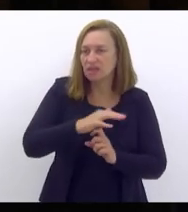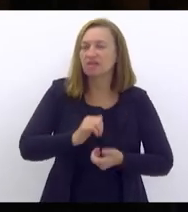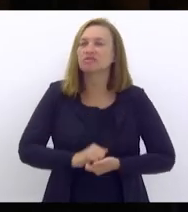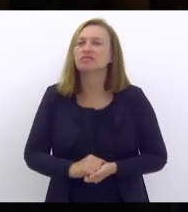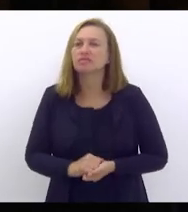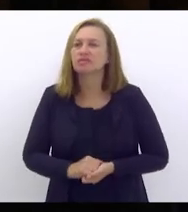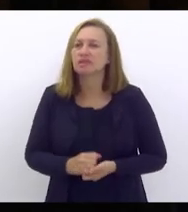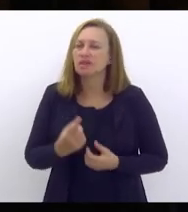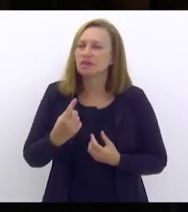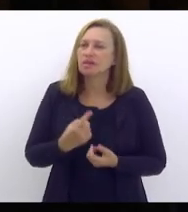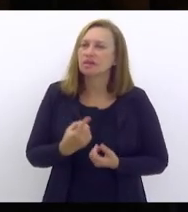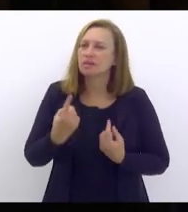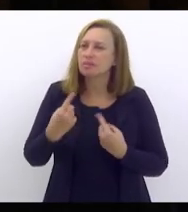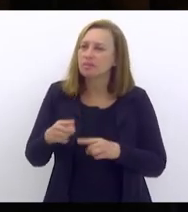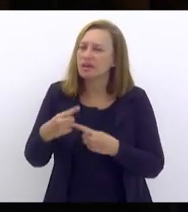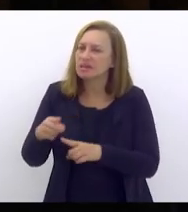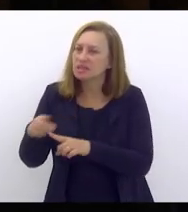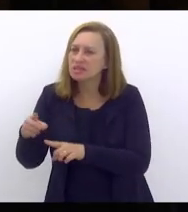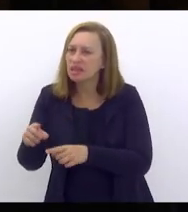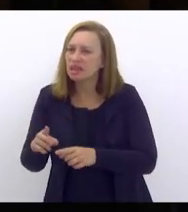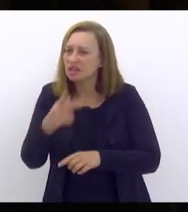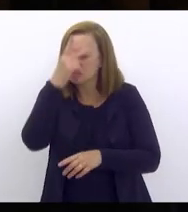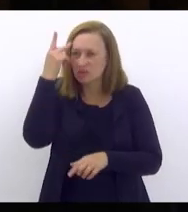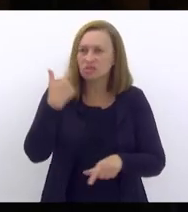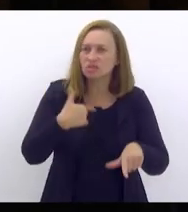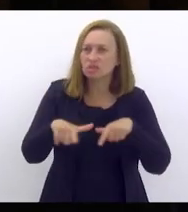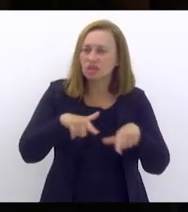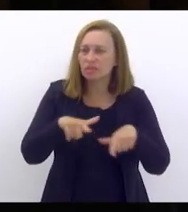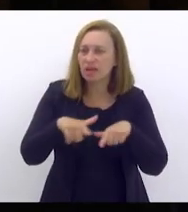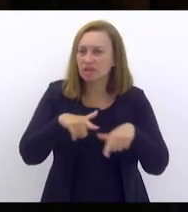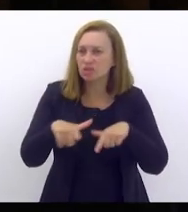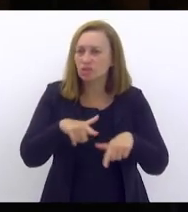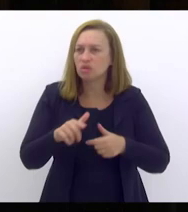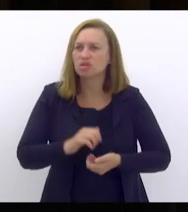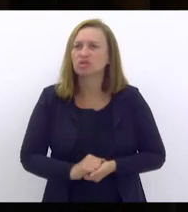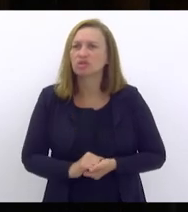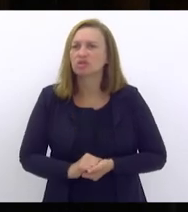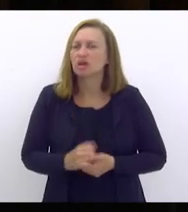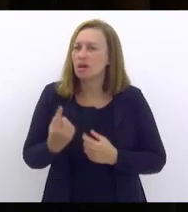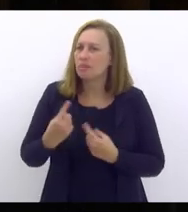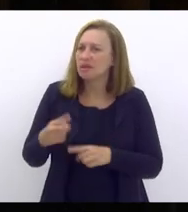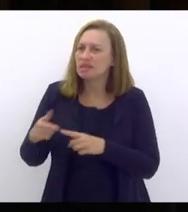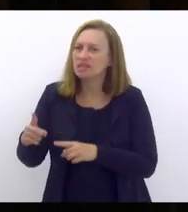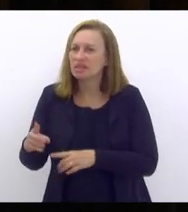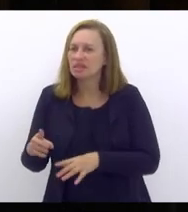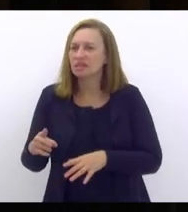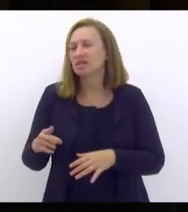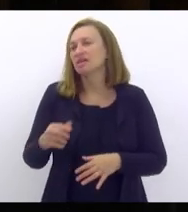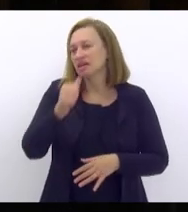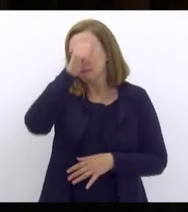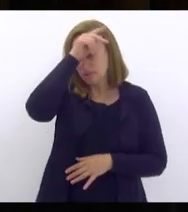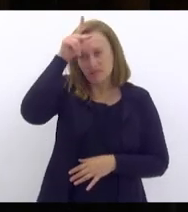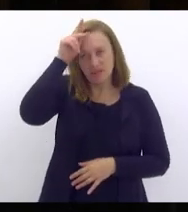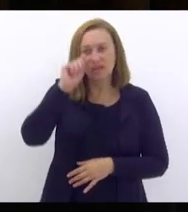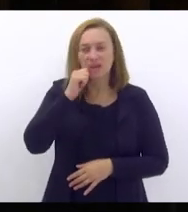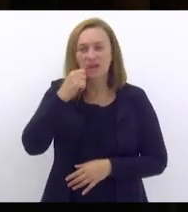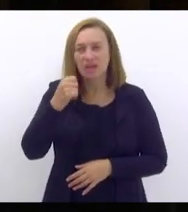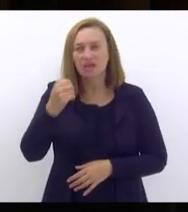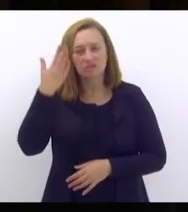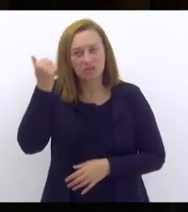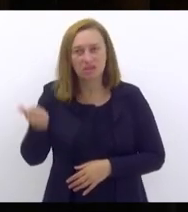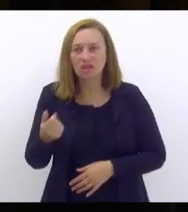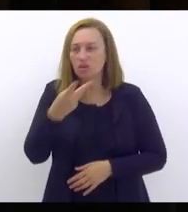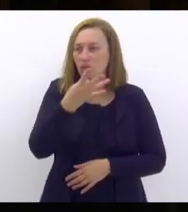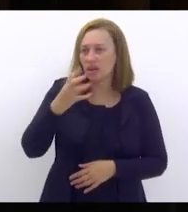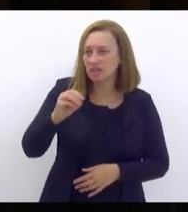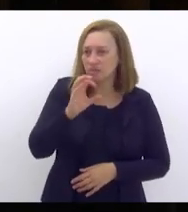É o prefeito que persegue os trabalhadores autônomos. Ou o prefeito da cidade não sabe que 40% dessa população que